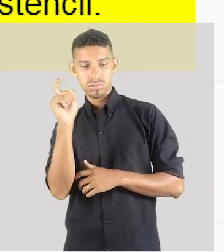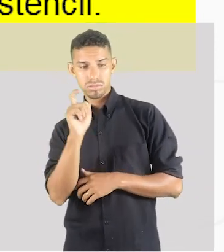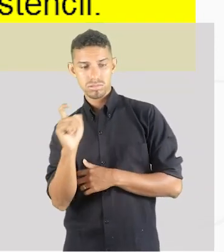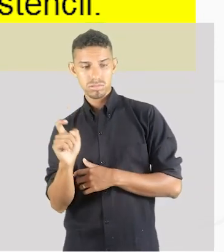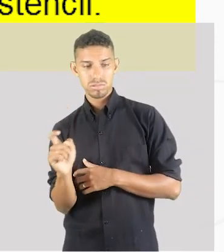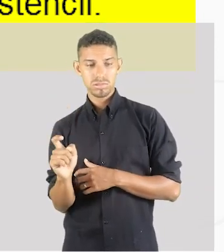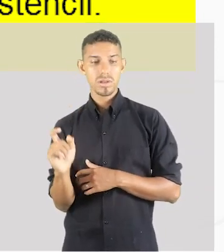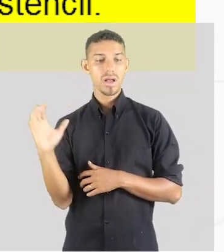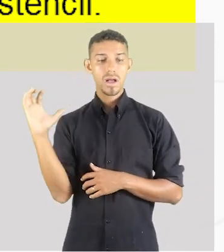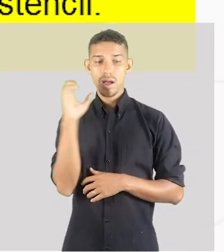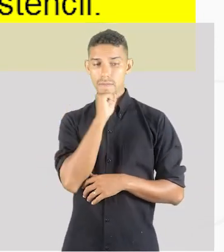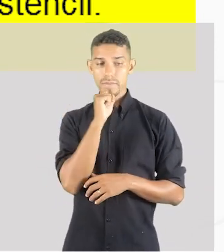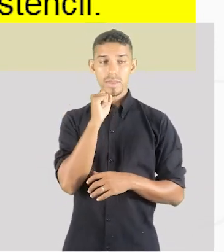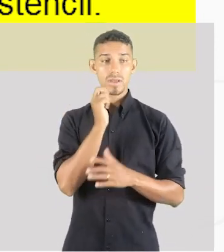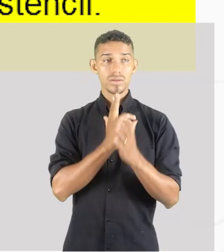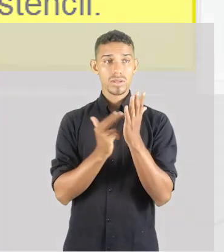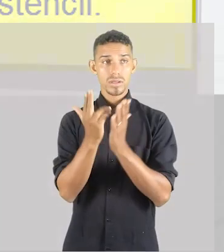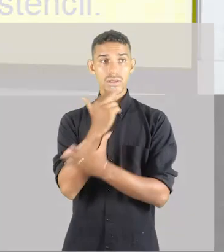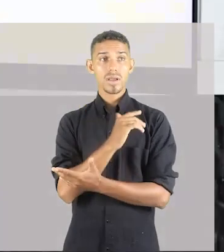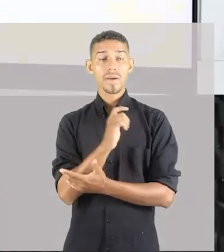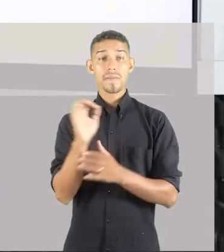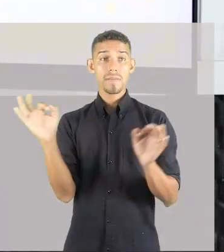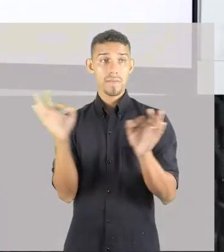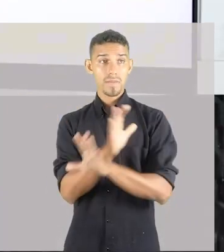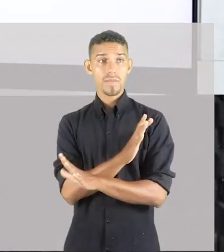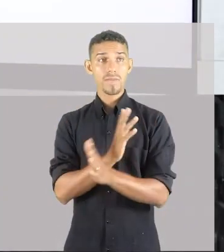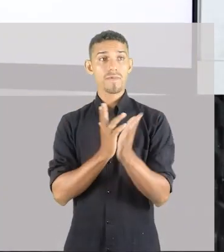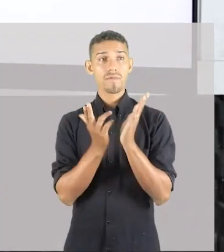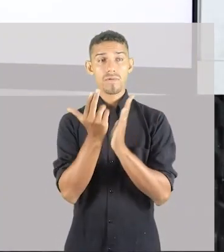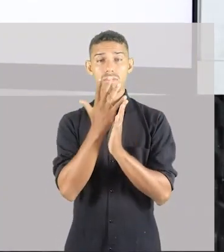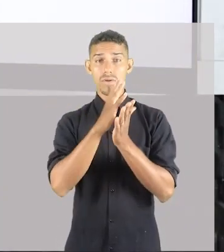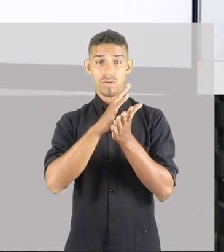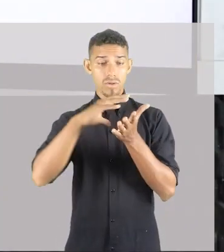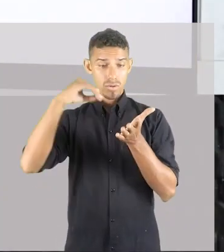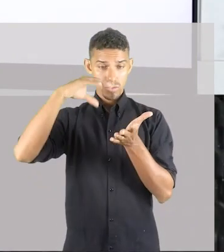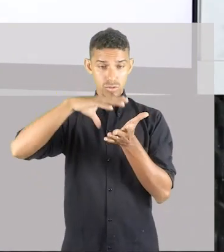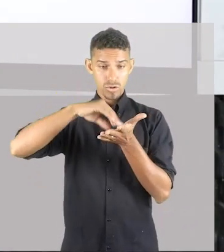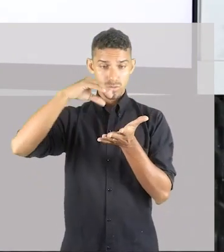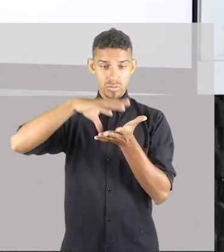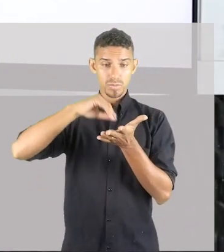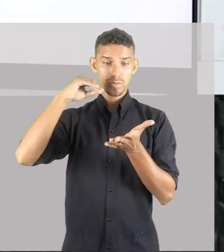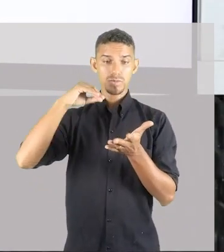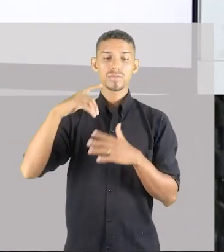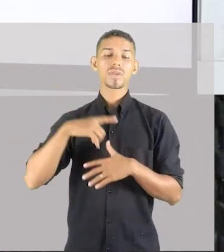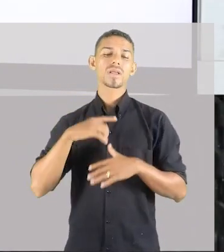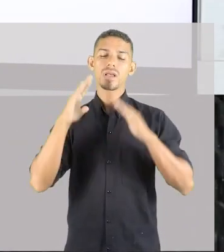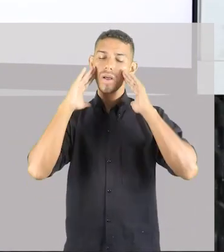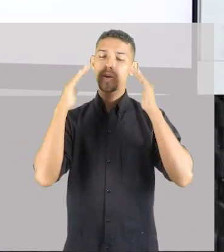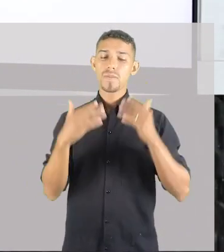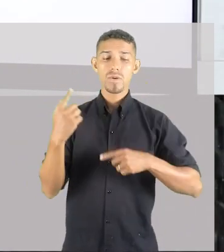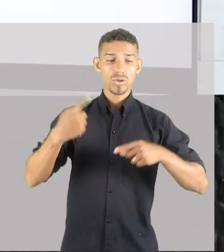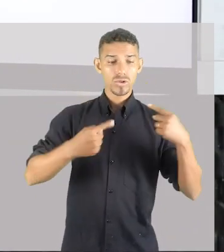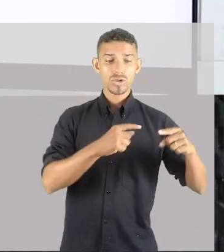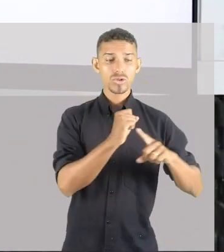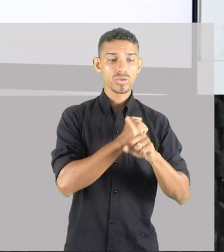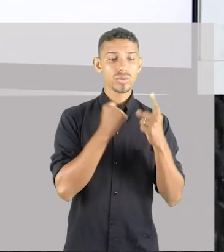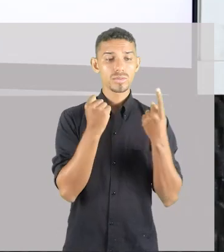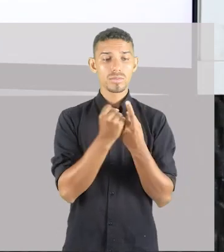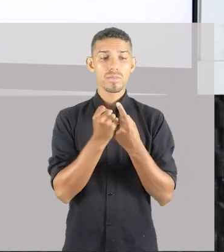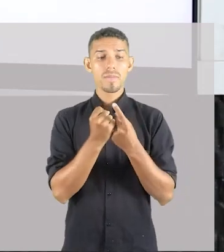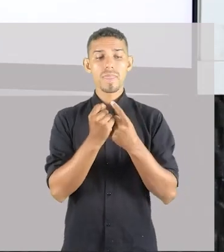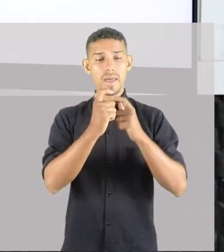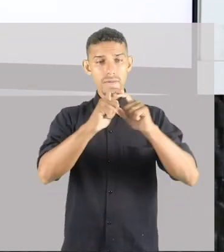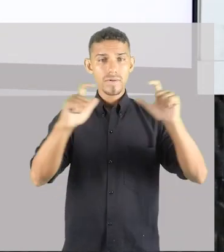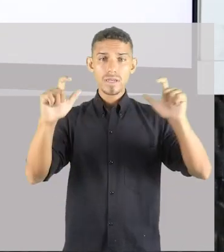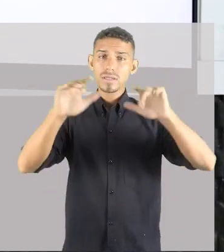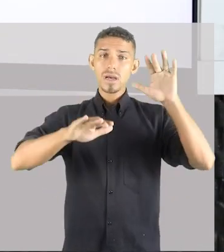estêncil rapidamente porque o desenho já vem pronto você pode fazer várias cpas cópias perdão ele tem um caráter político social e as frases